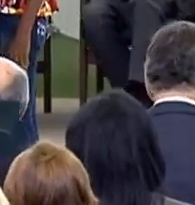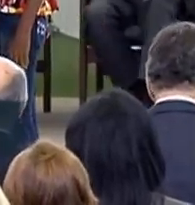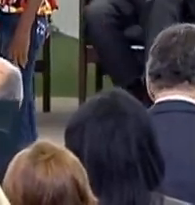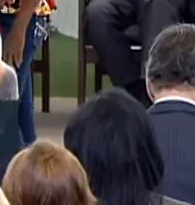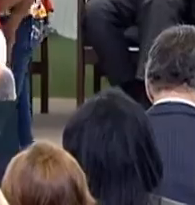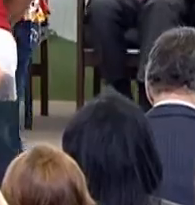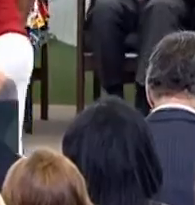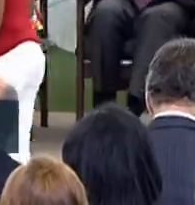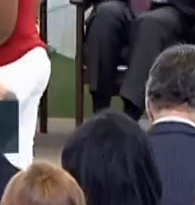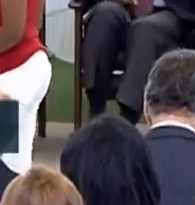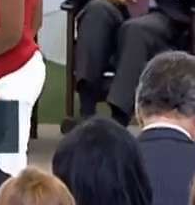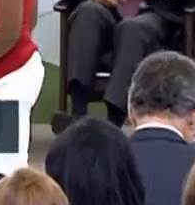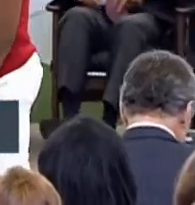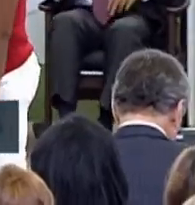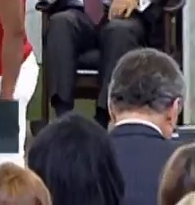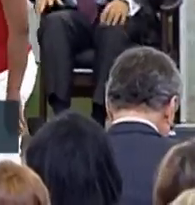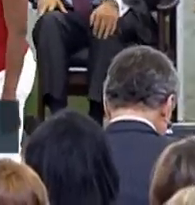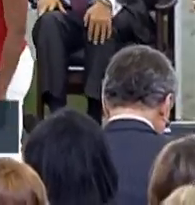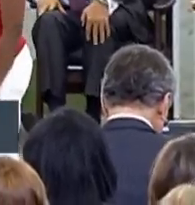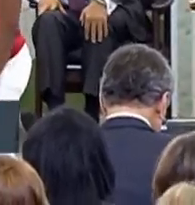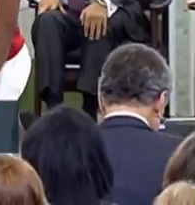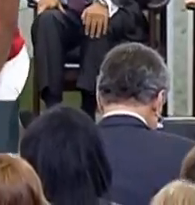E aí